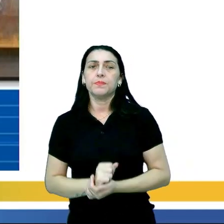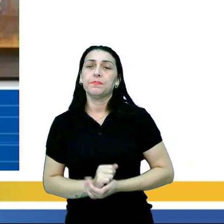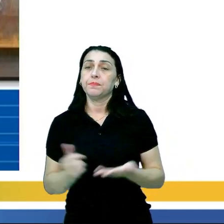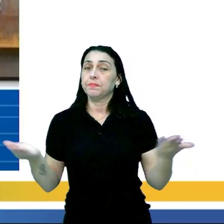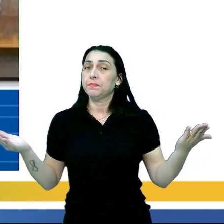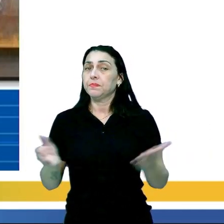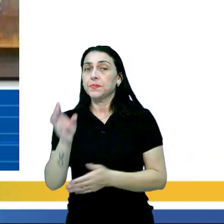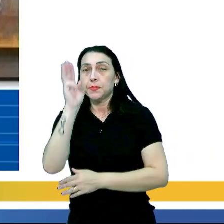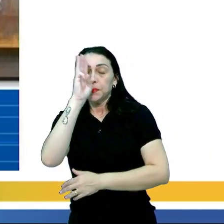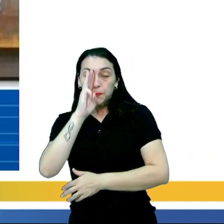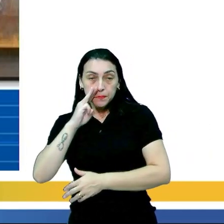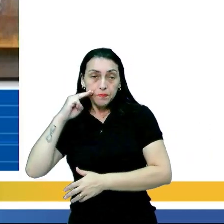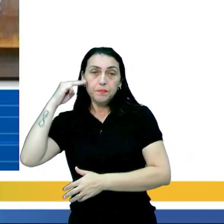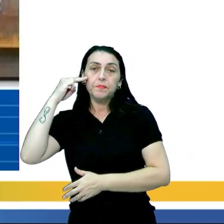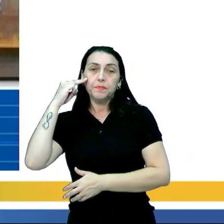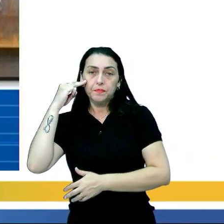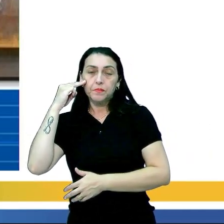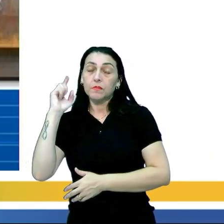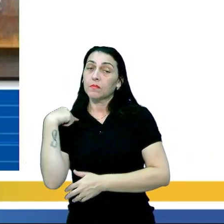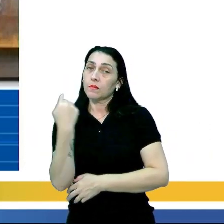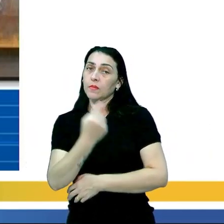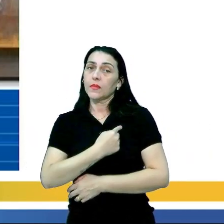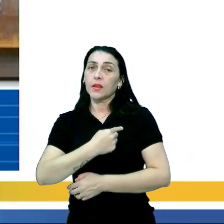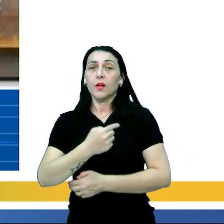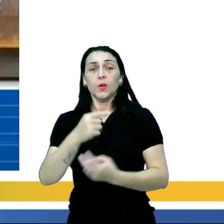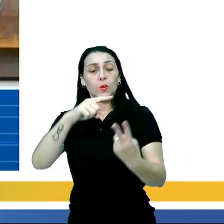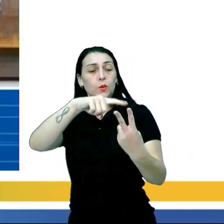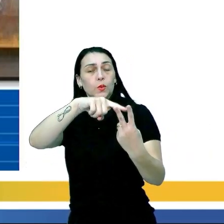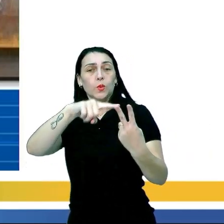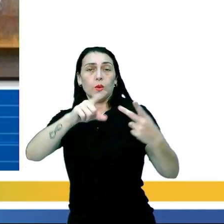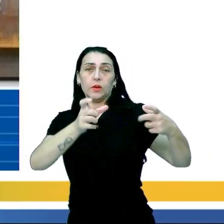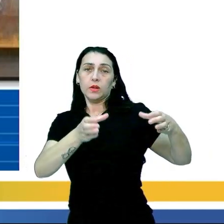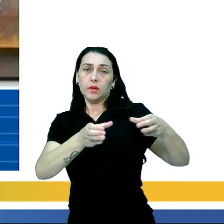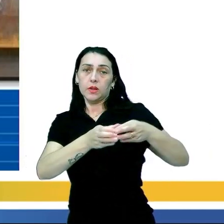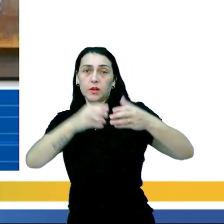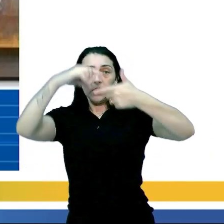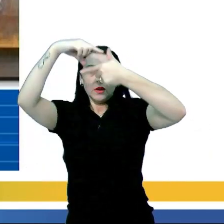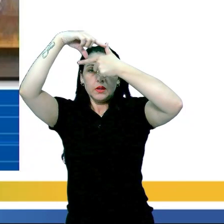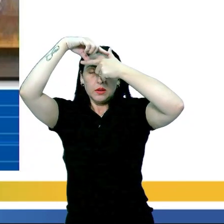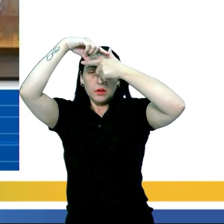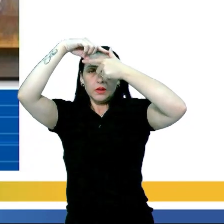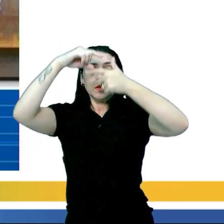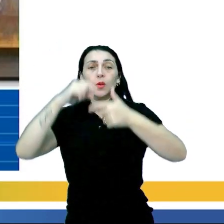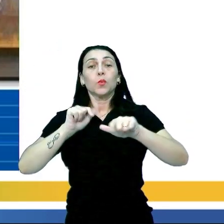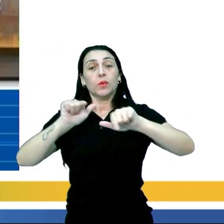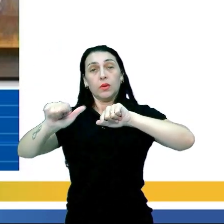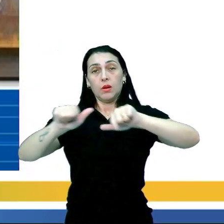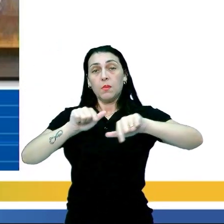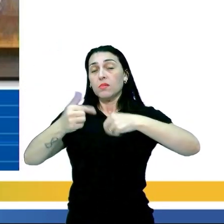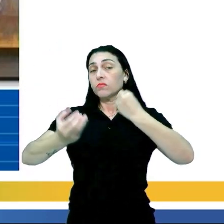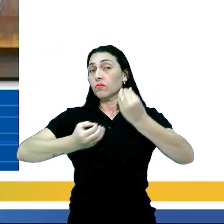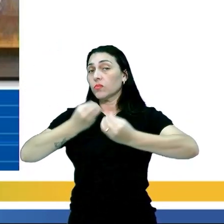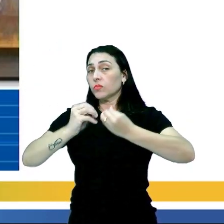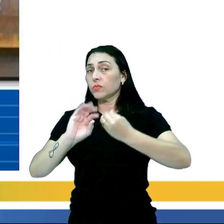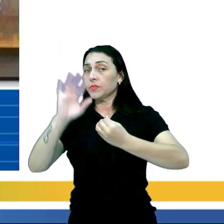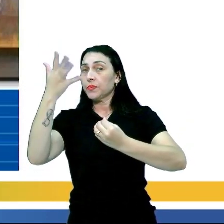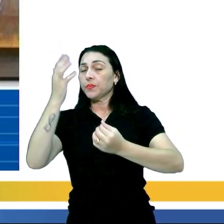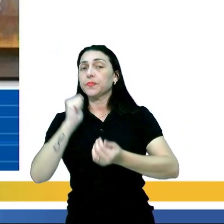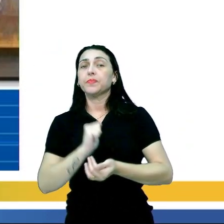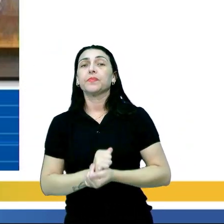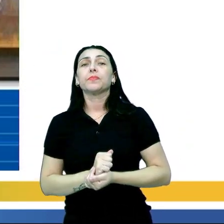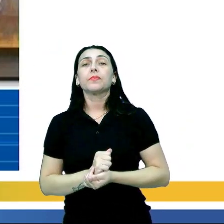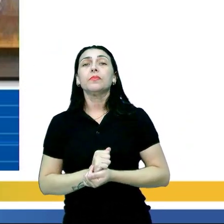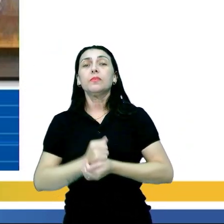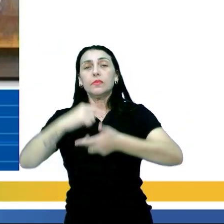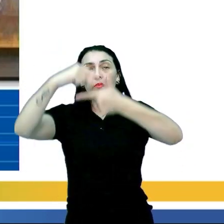Agora, para Karl Marx, nós temos dois tipos de alienação. A alienação do trabalho. Como é que ela acontece?